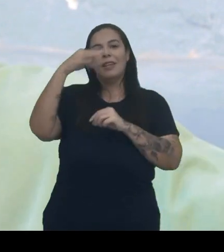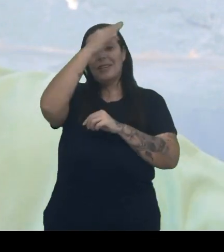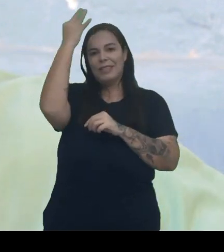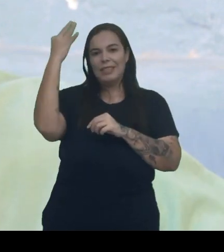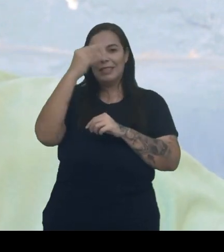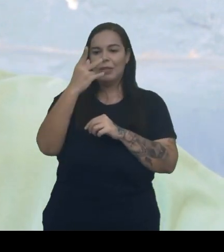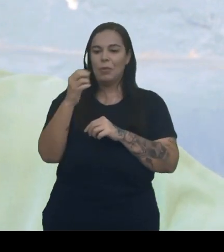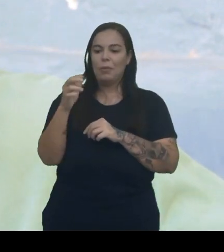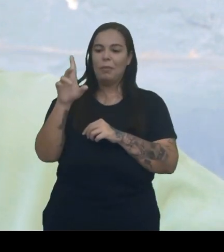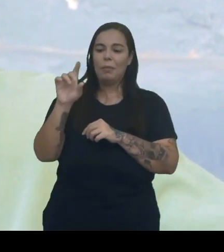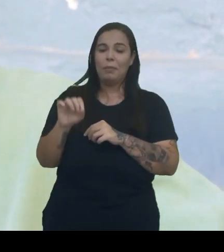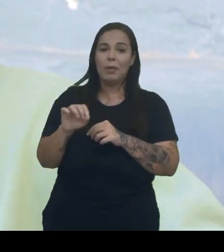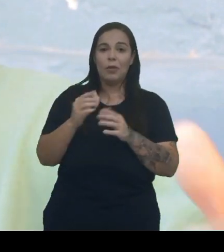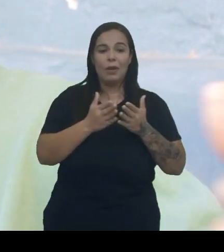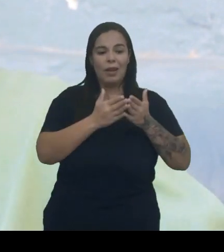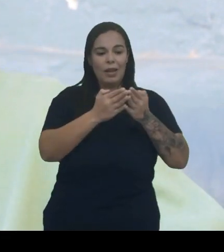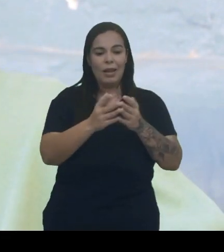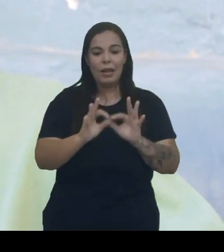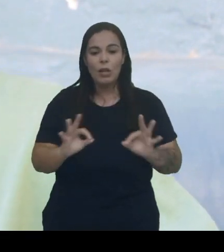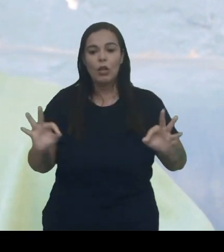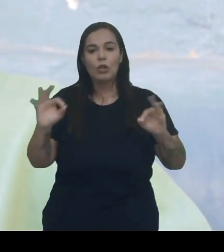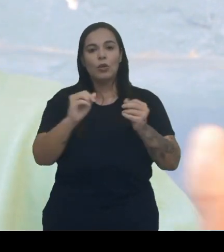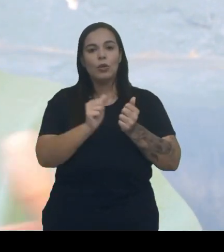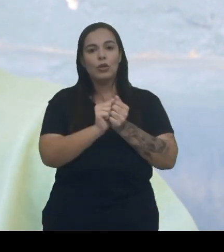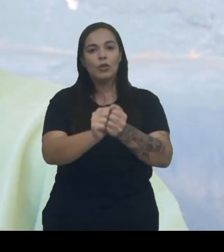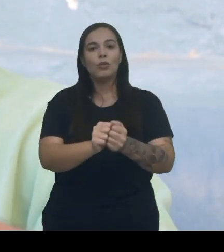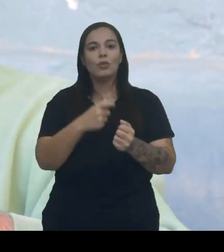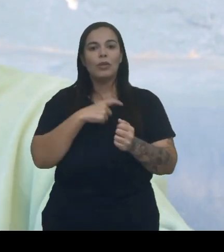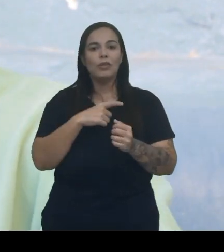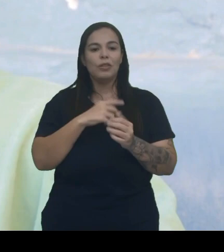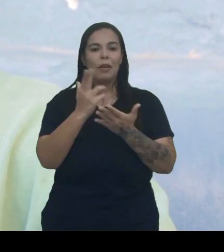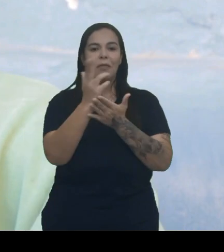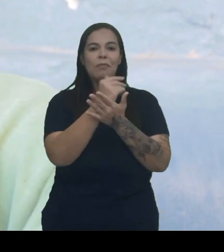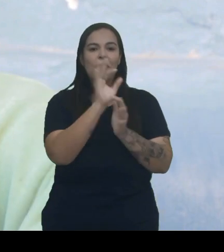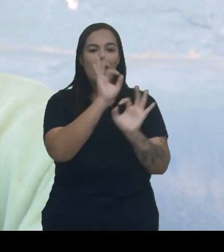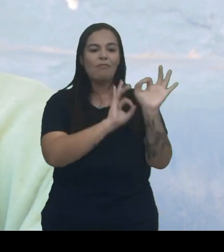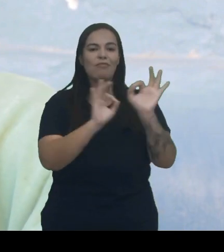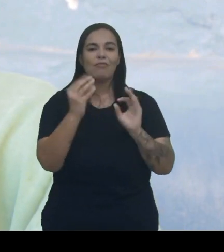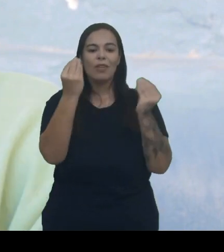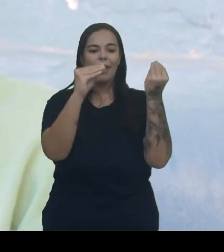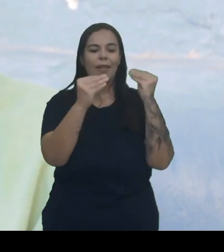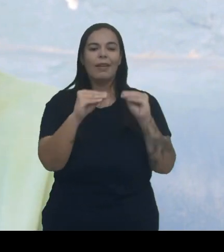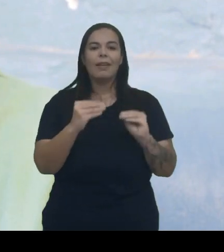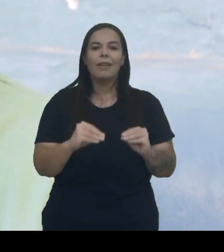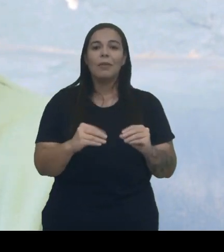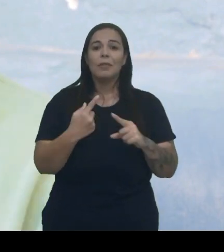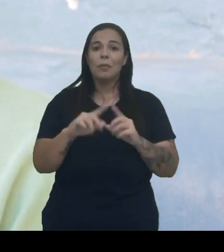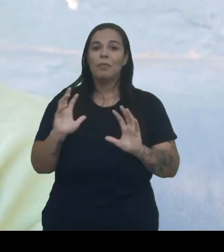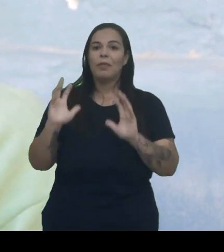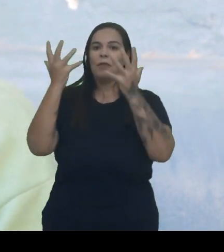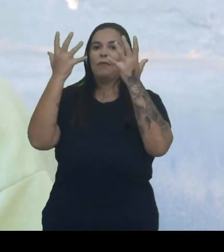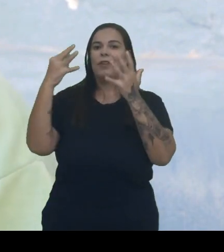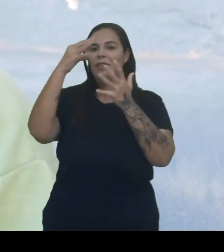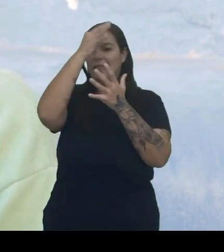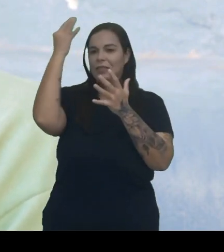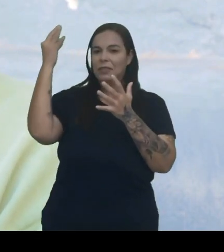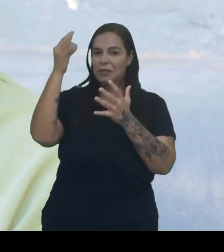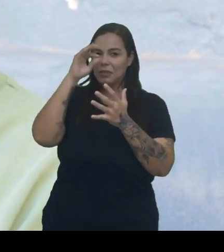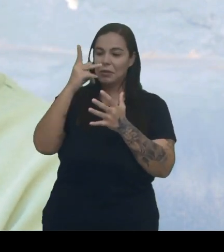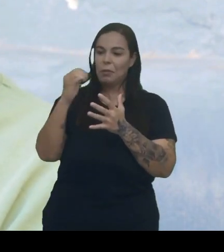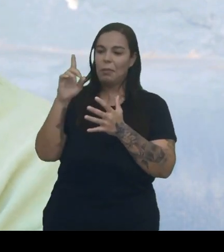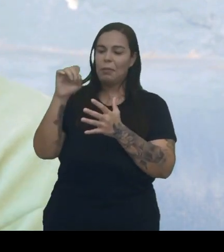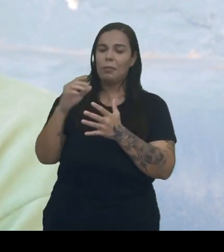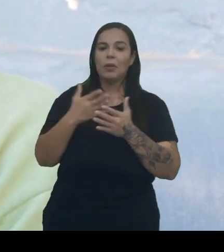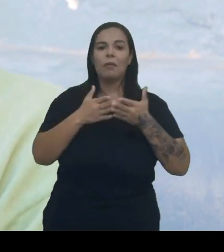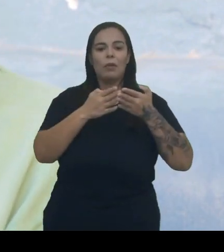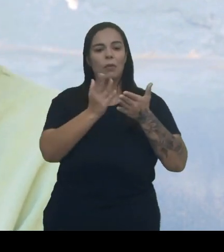enfeitavam. Se você tivesse 2, 3 canoas, suas canoas na festa de São Pedro, já ficava tudo pintadinho, aí você botava, por